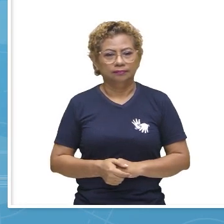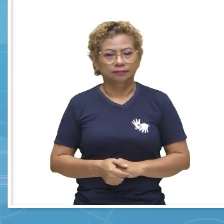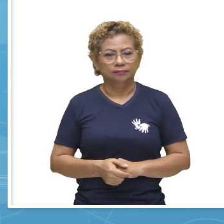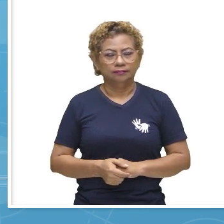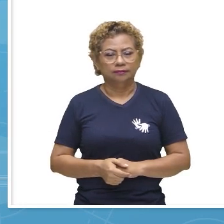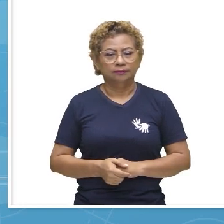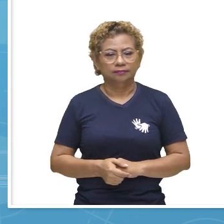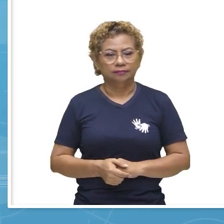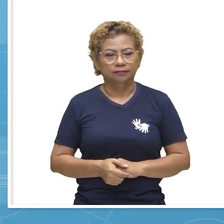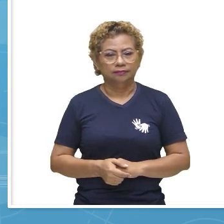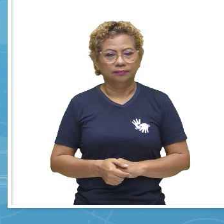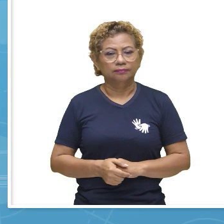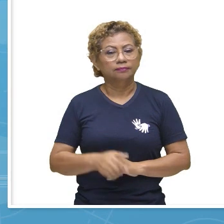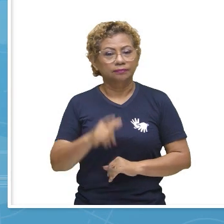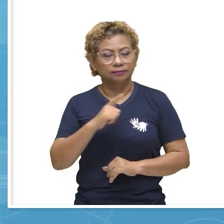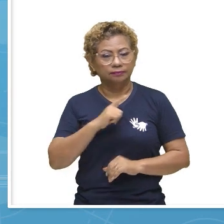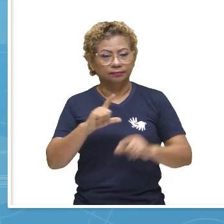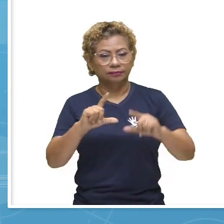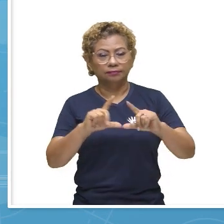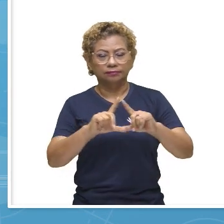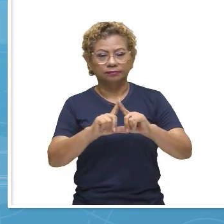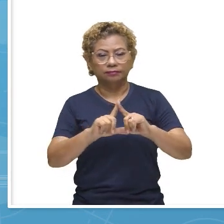de